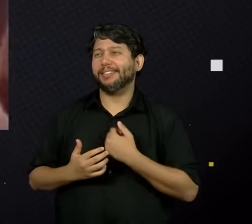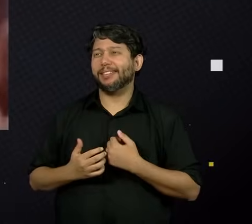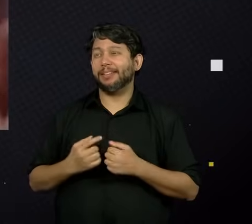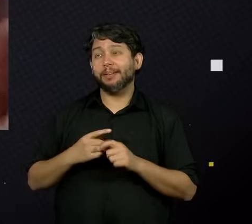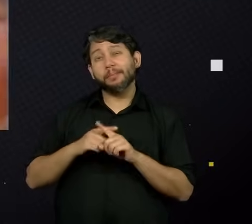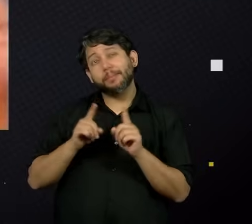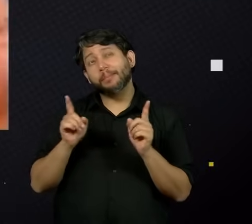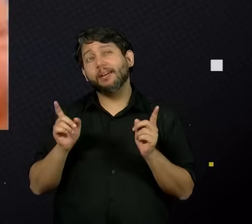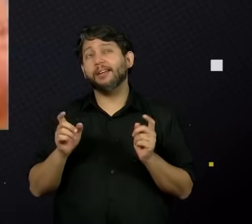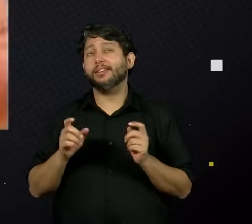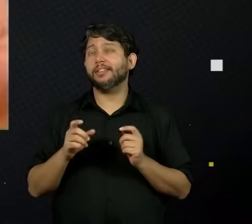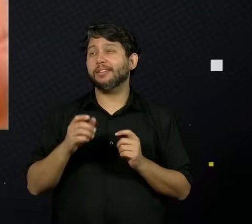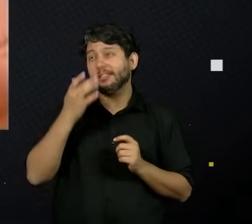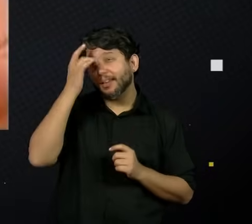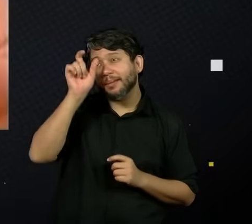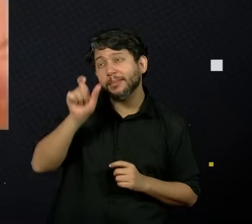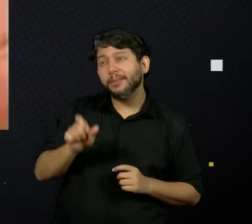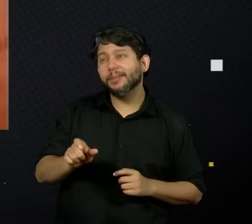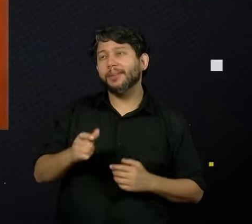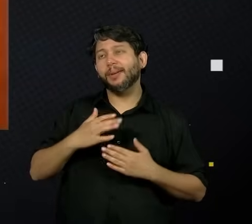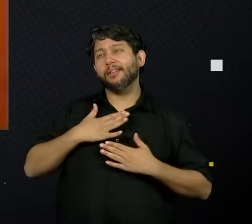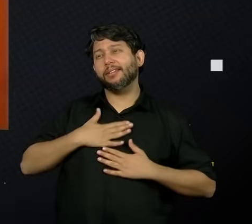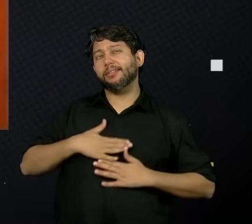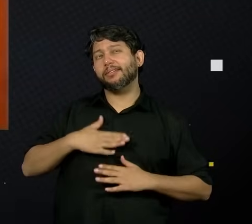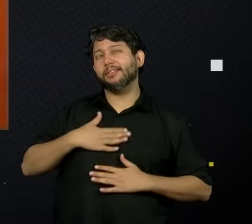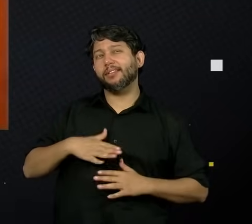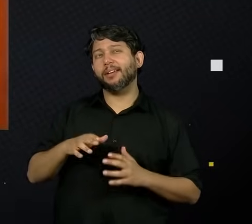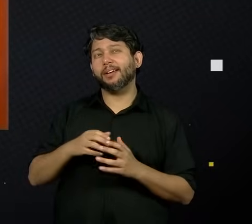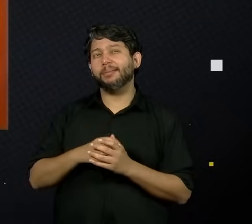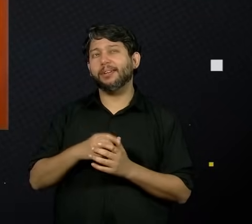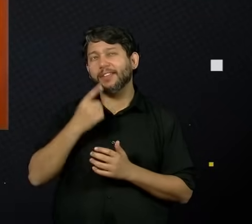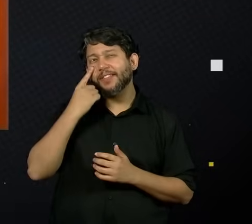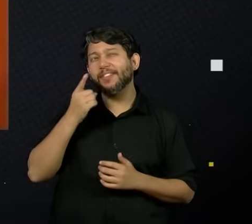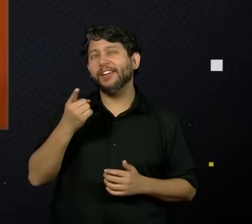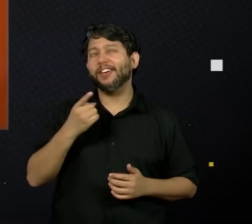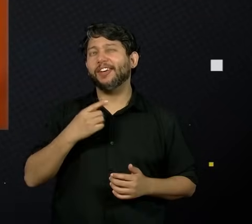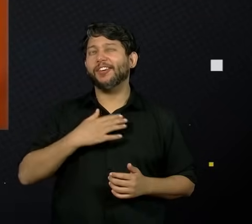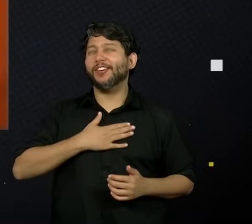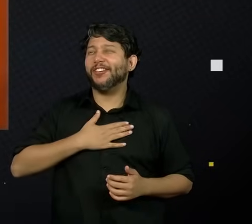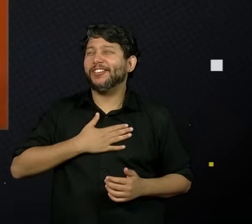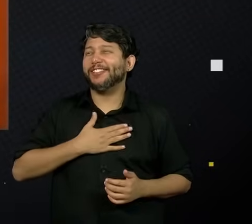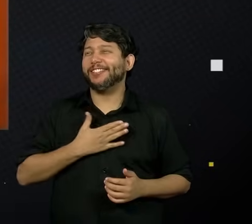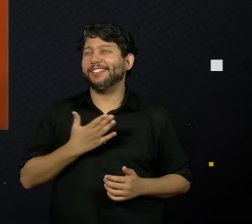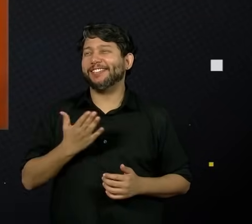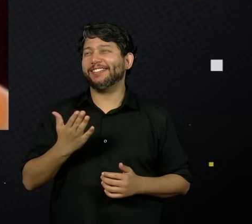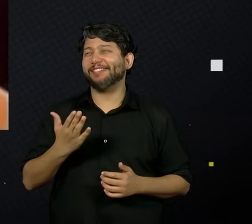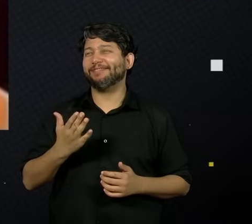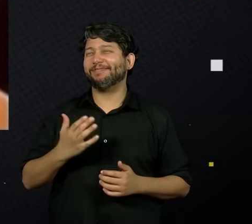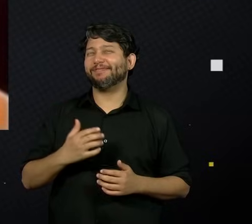Mas é a pessoa daquela dia que lhe entregou a virgindade, não sabe?